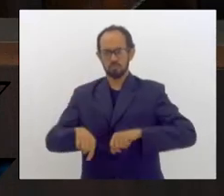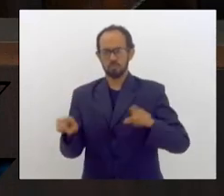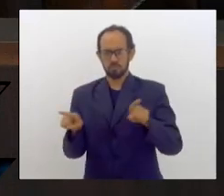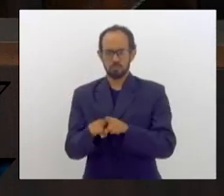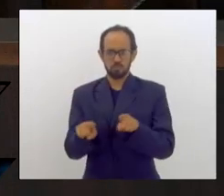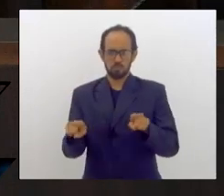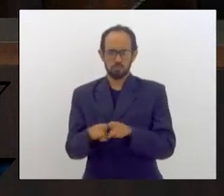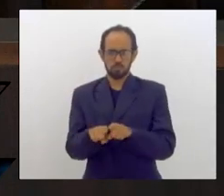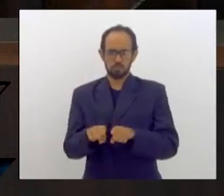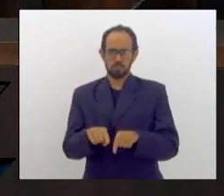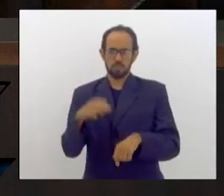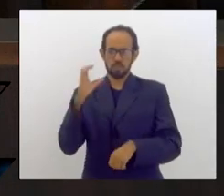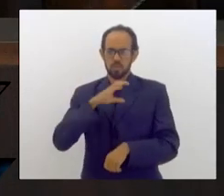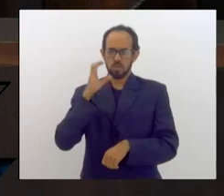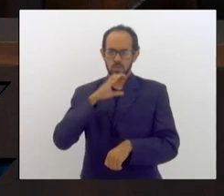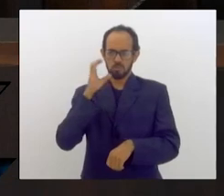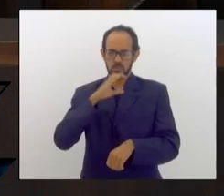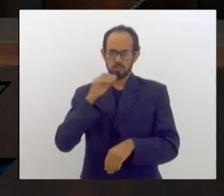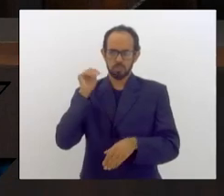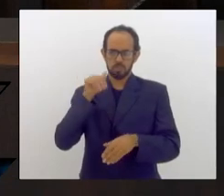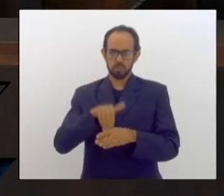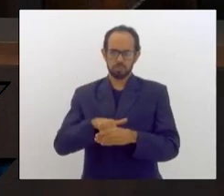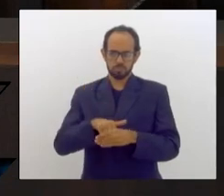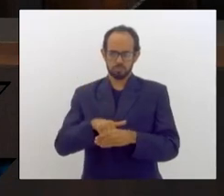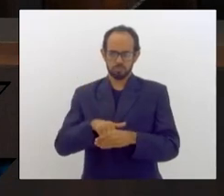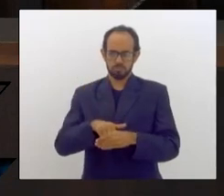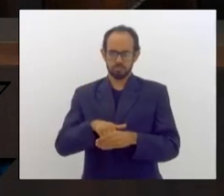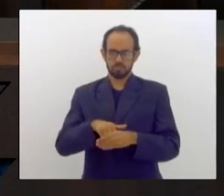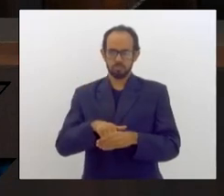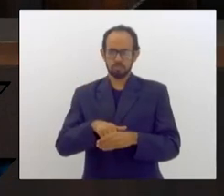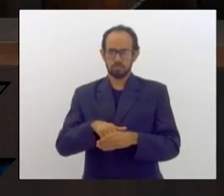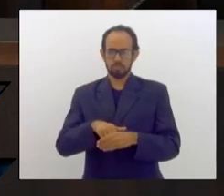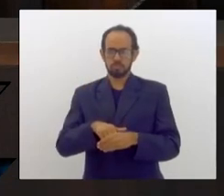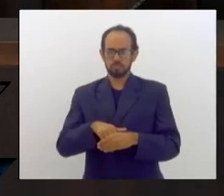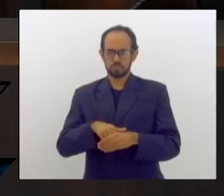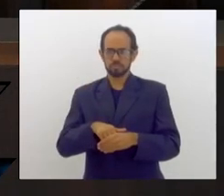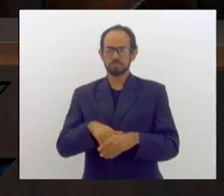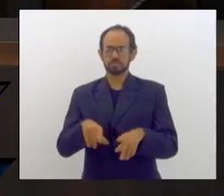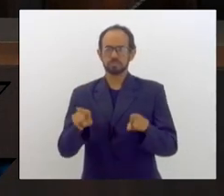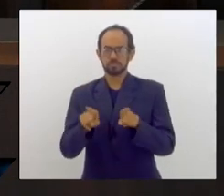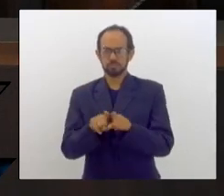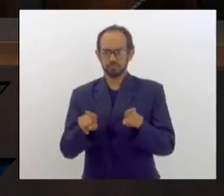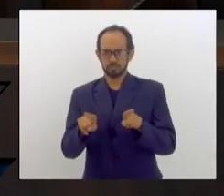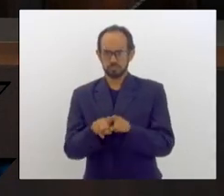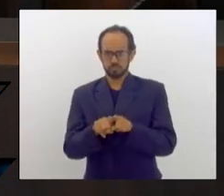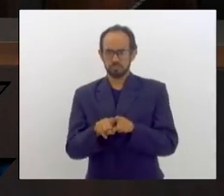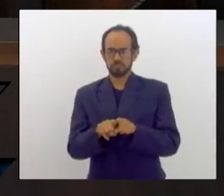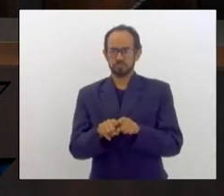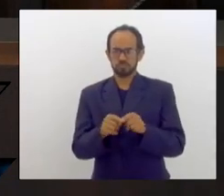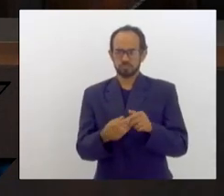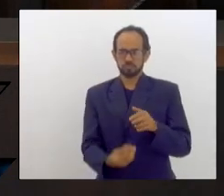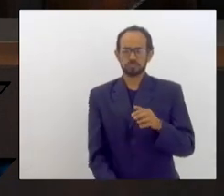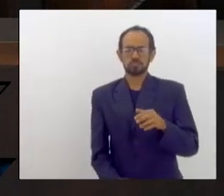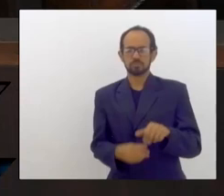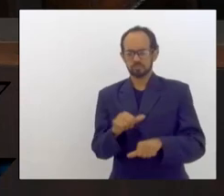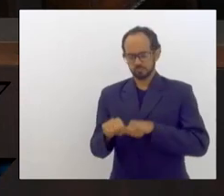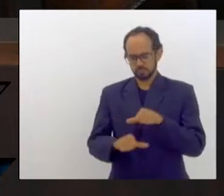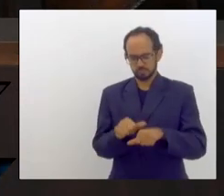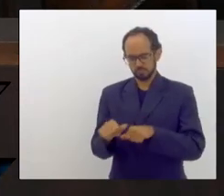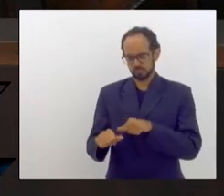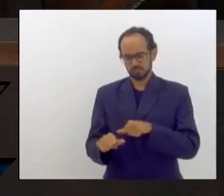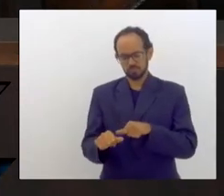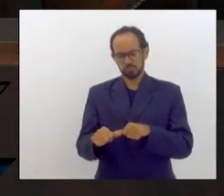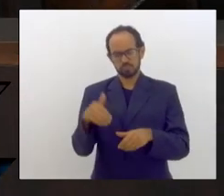dê celeridade, que se possa votar mais rápido possível e que isso vire lei imediata para